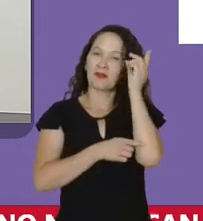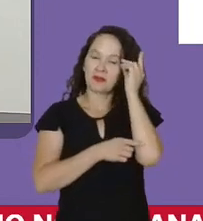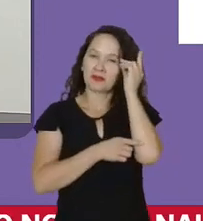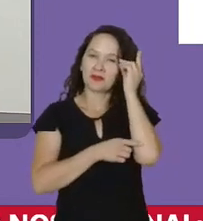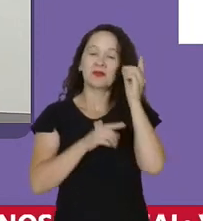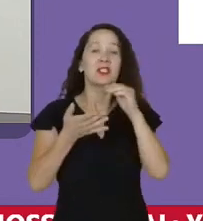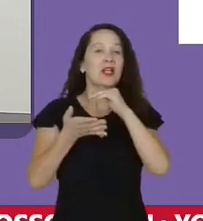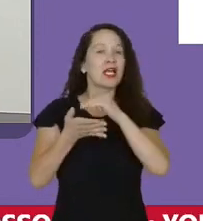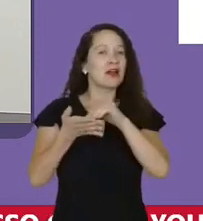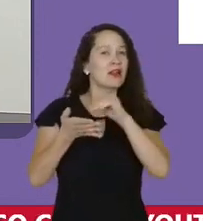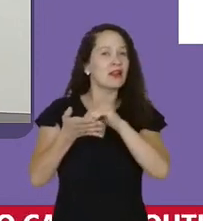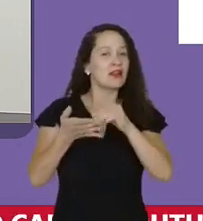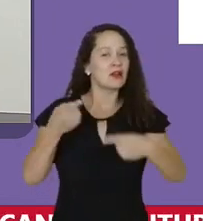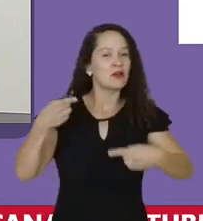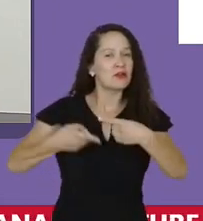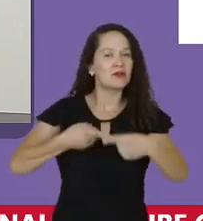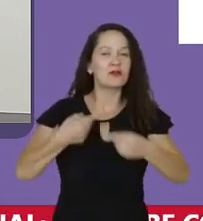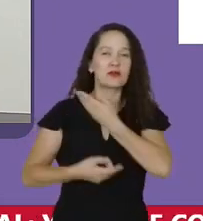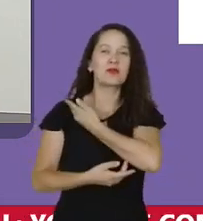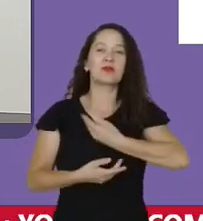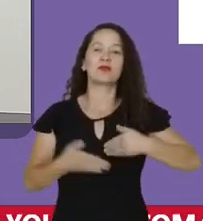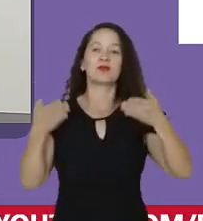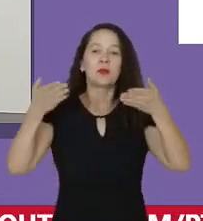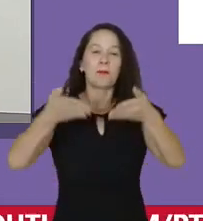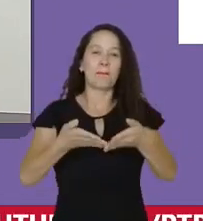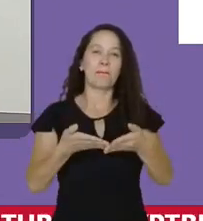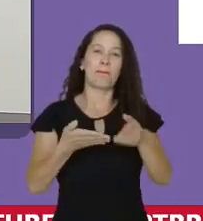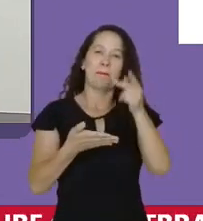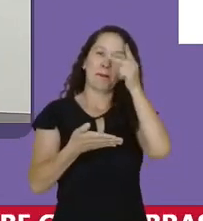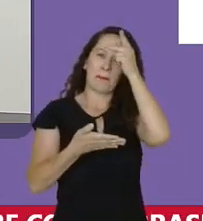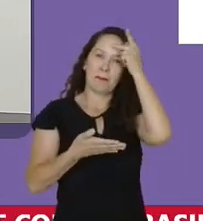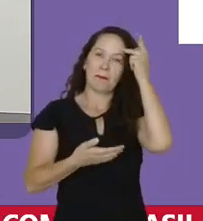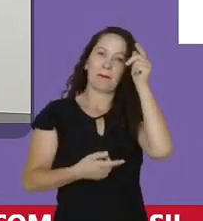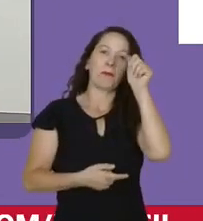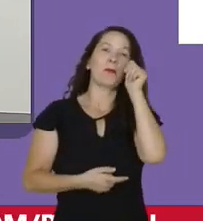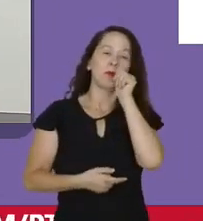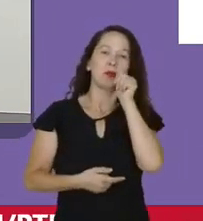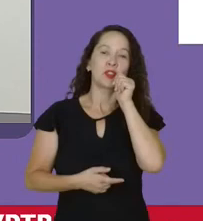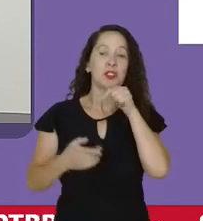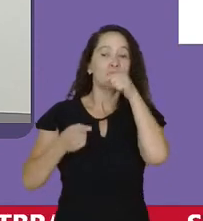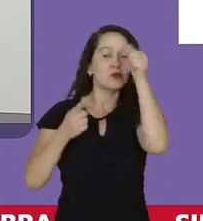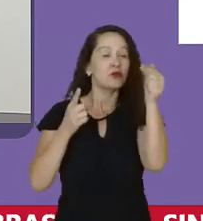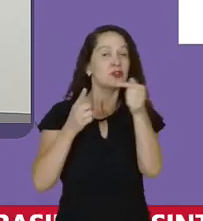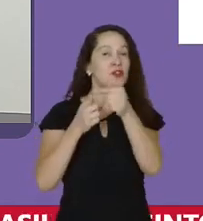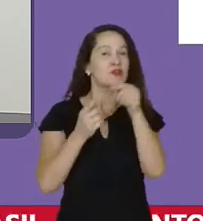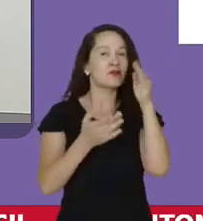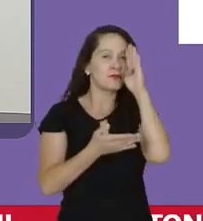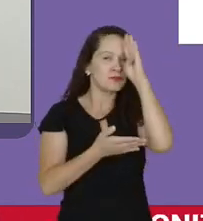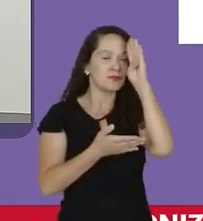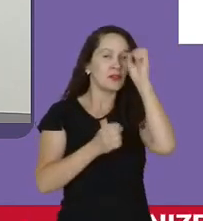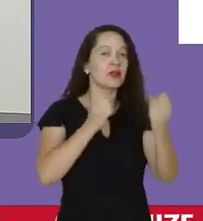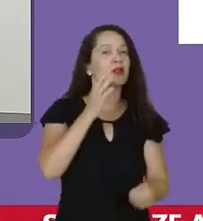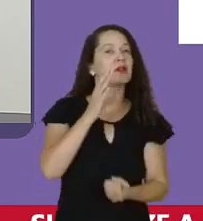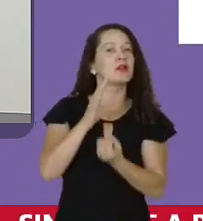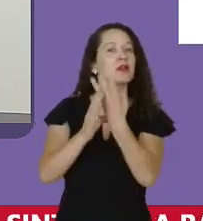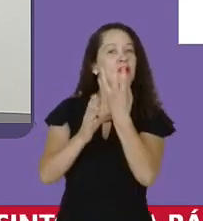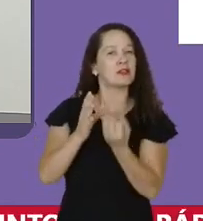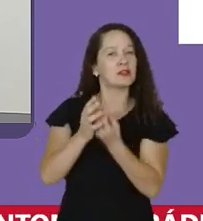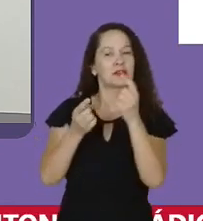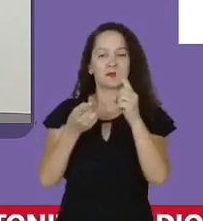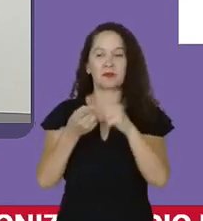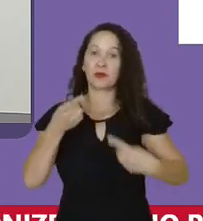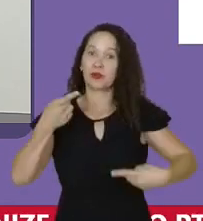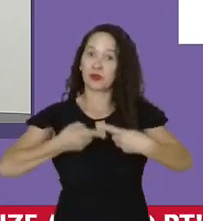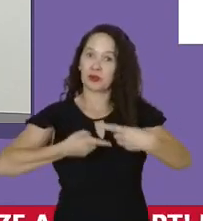como a Secretaria de Políticas Públicas para as Mulheres, que tinha como objetivo central implementação